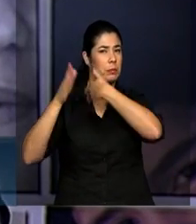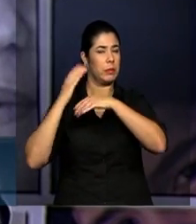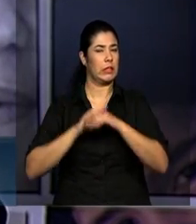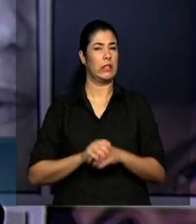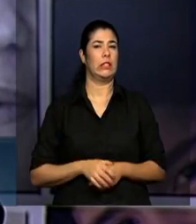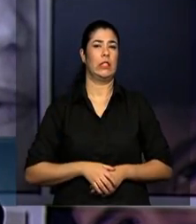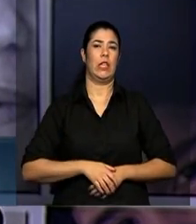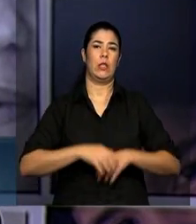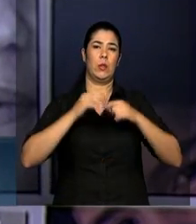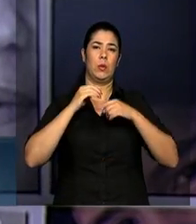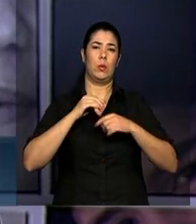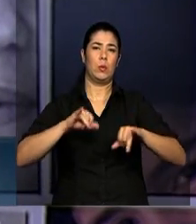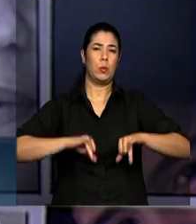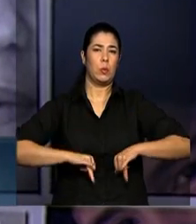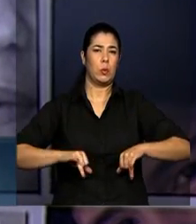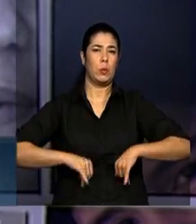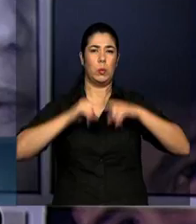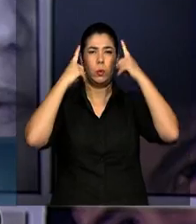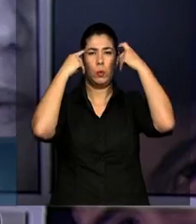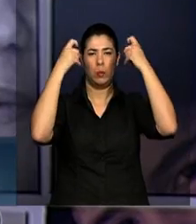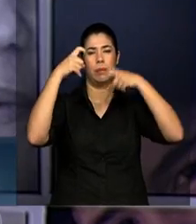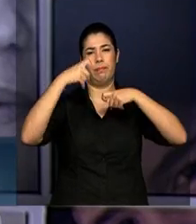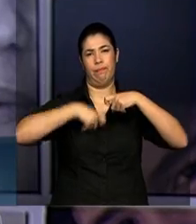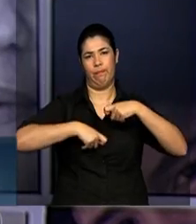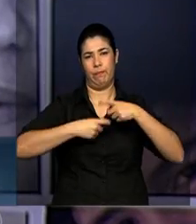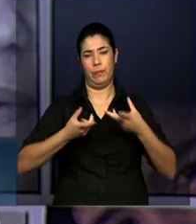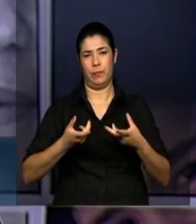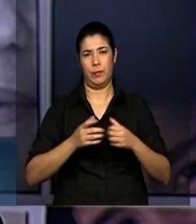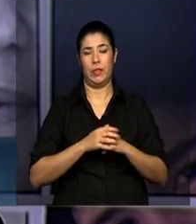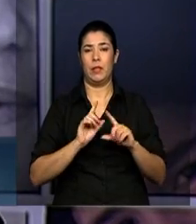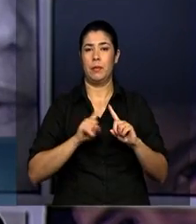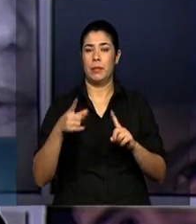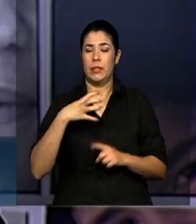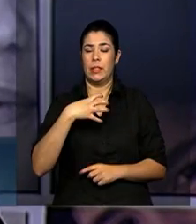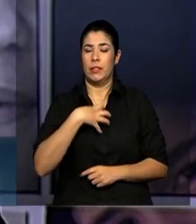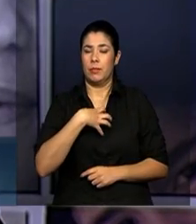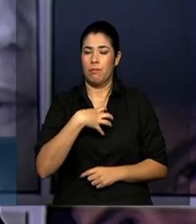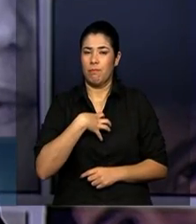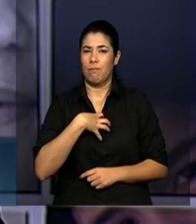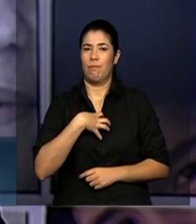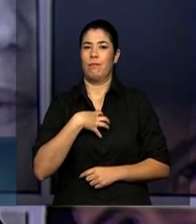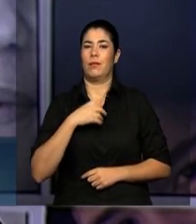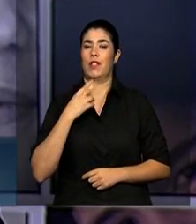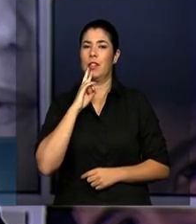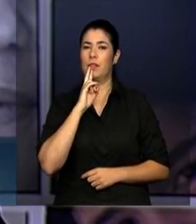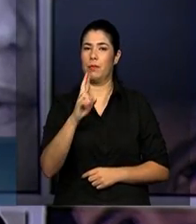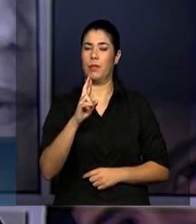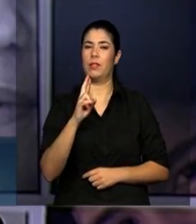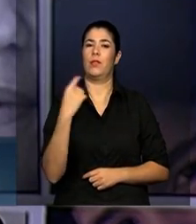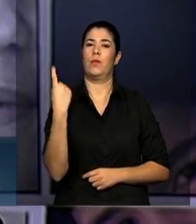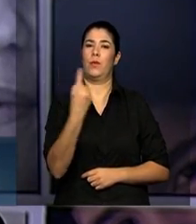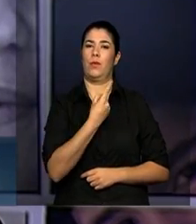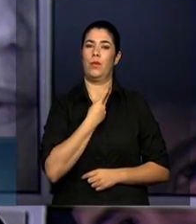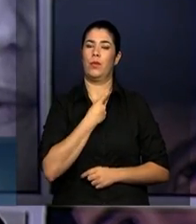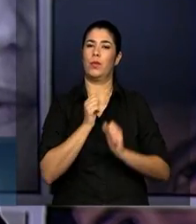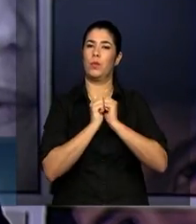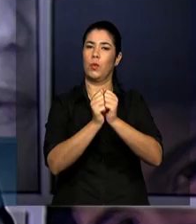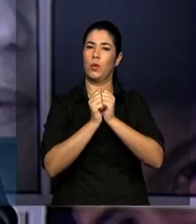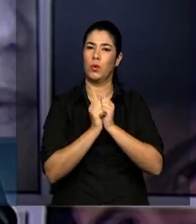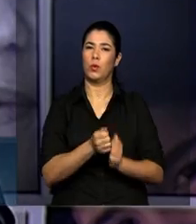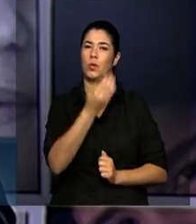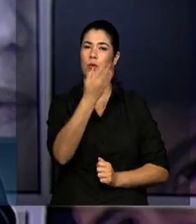sexual. Então, eu acho que esse é o prazer, e dizer que estamos juntos, Cida,